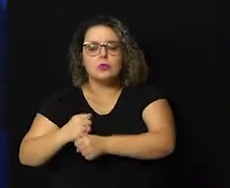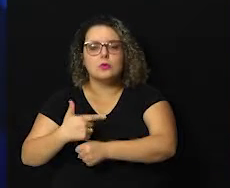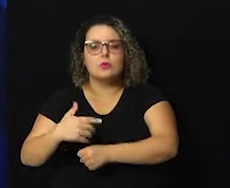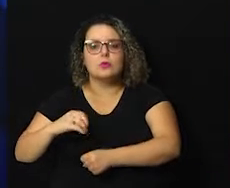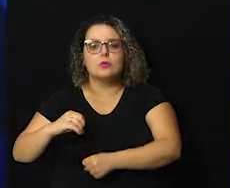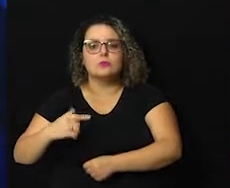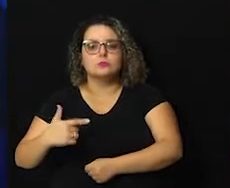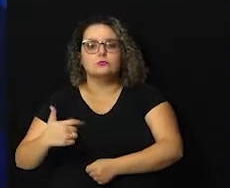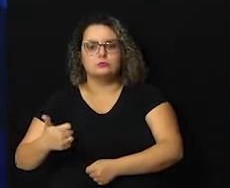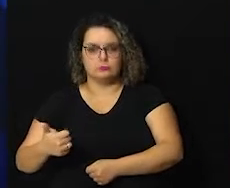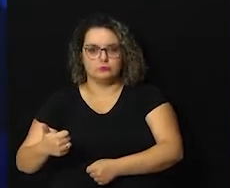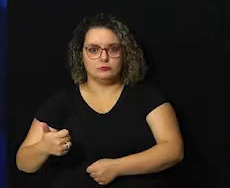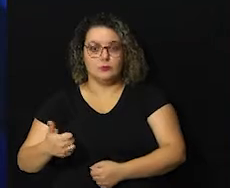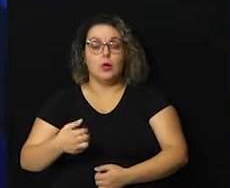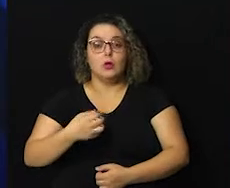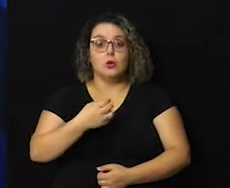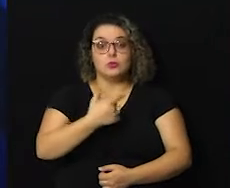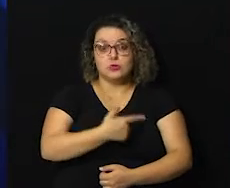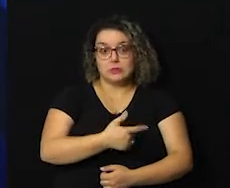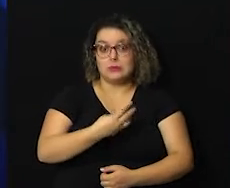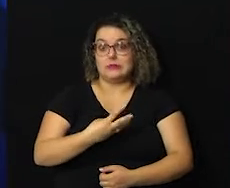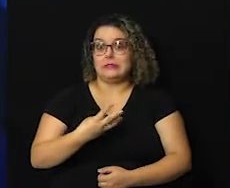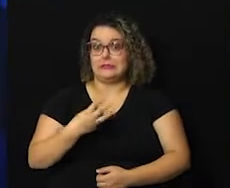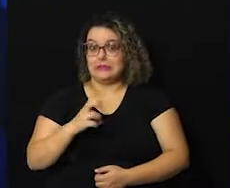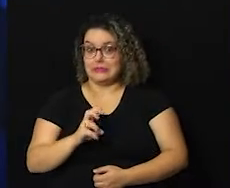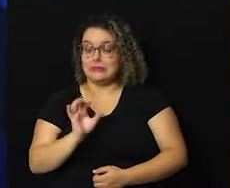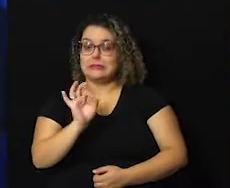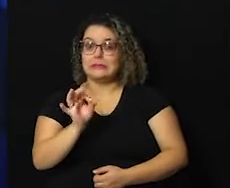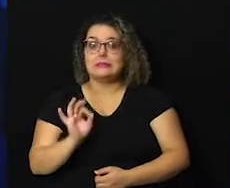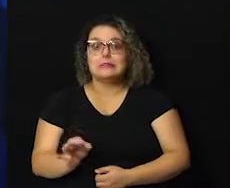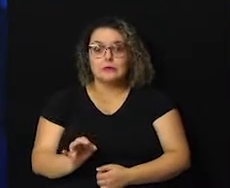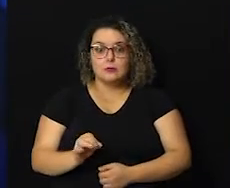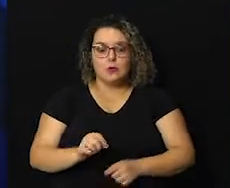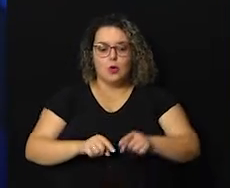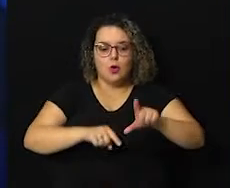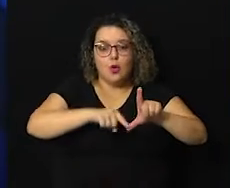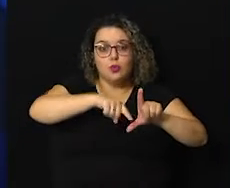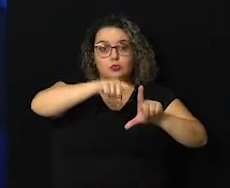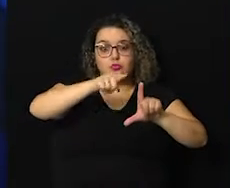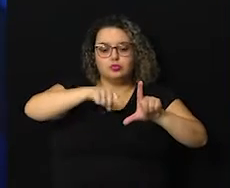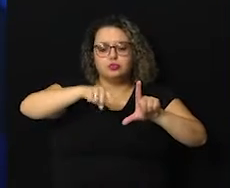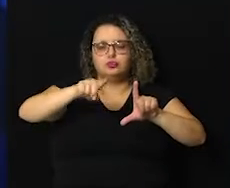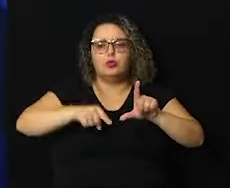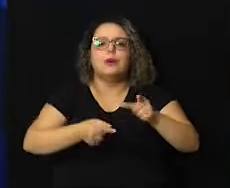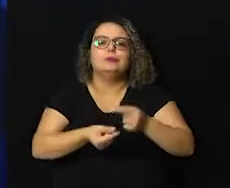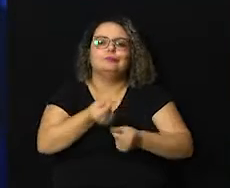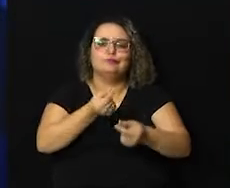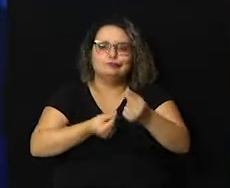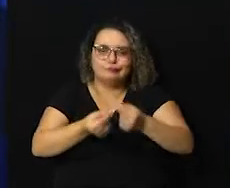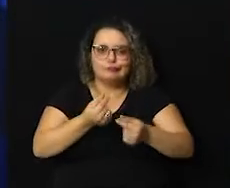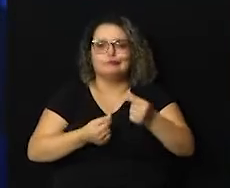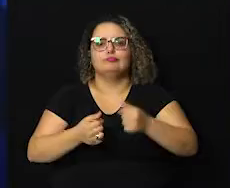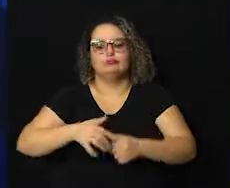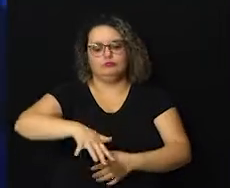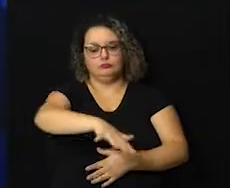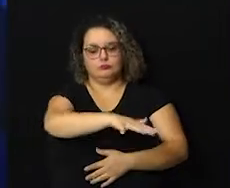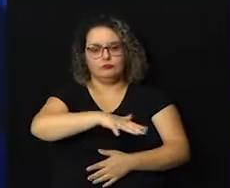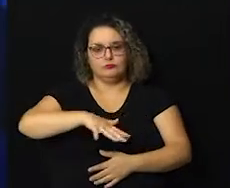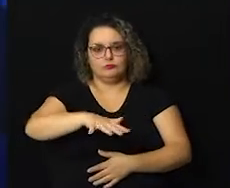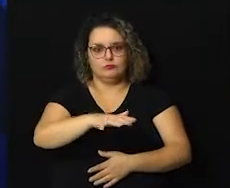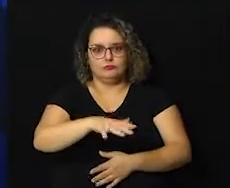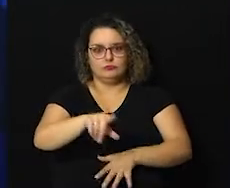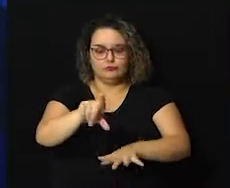de 235 por cento que ocorreu por conta dos altos e baixos econômicos da indústria